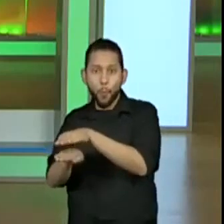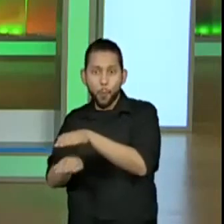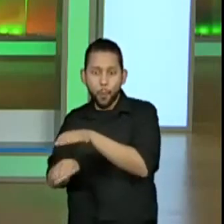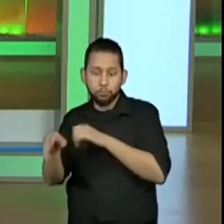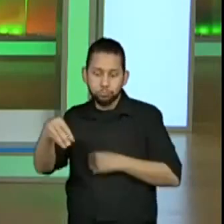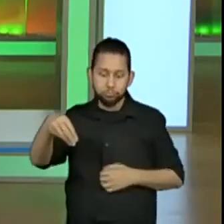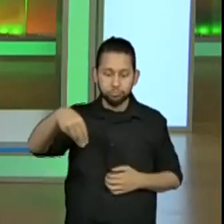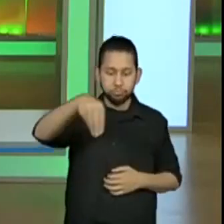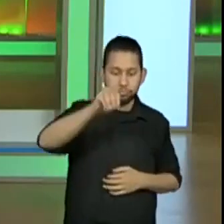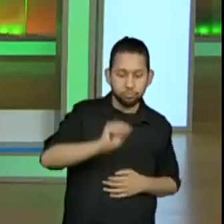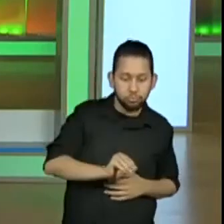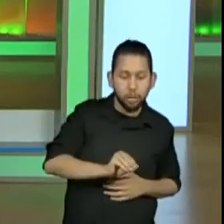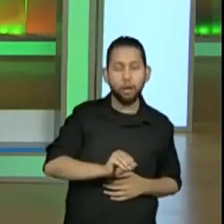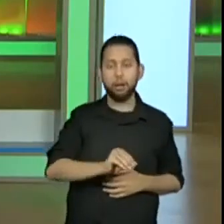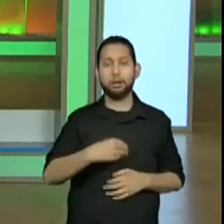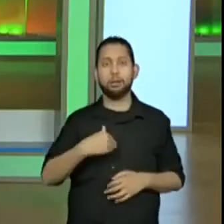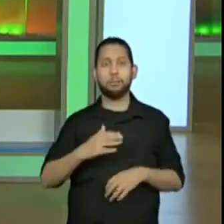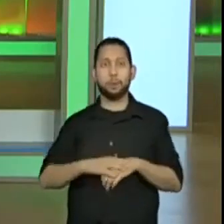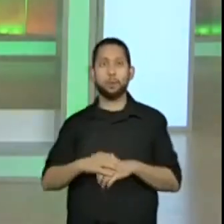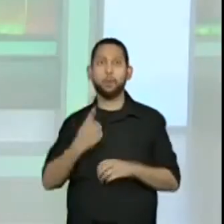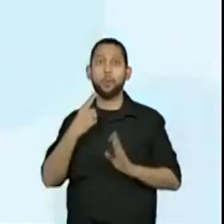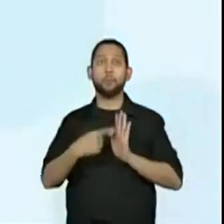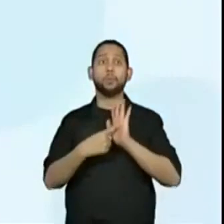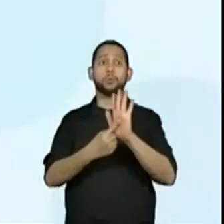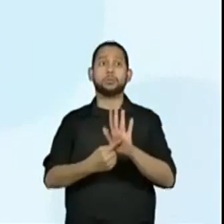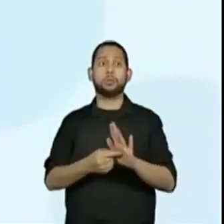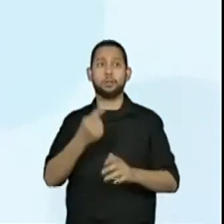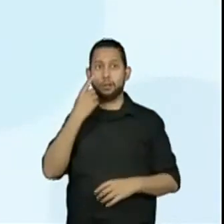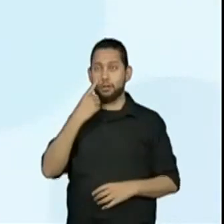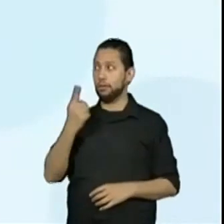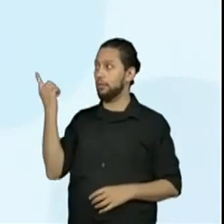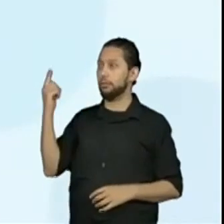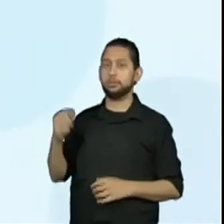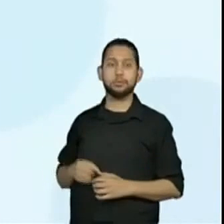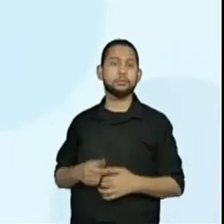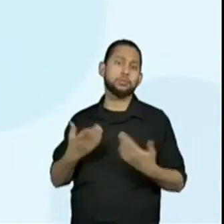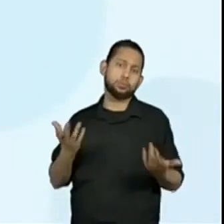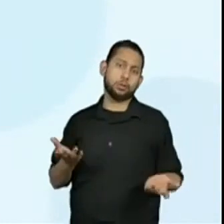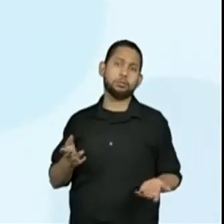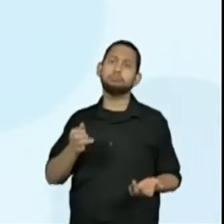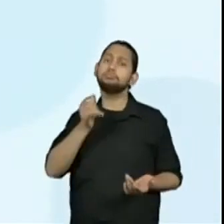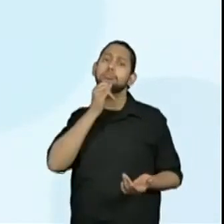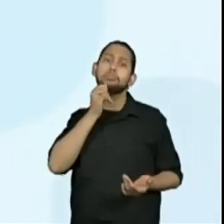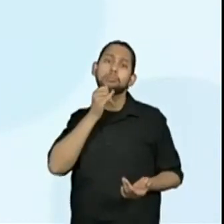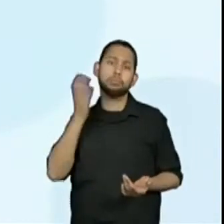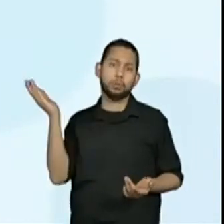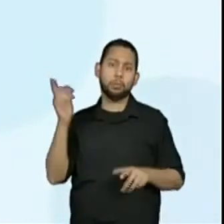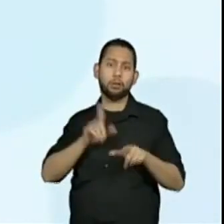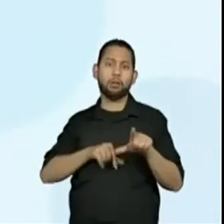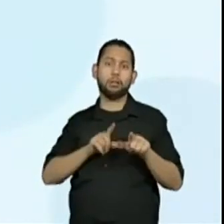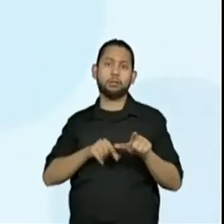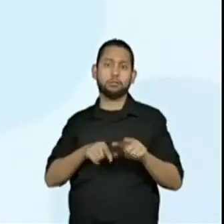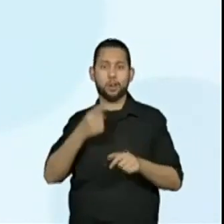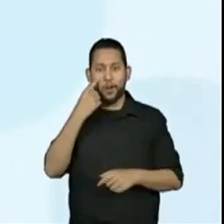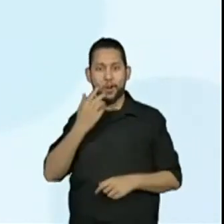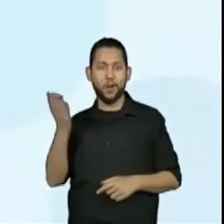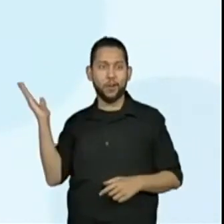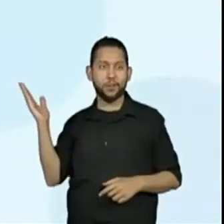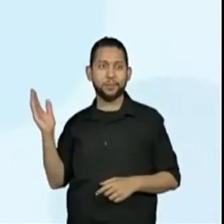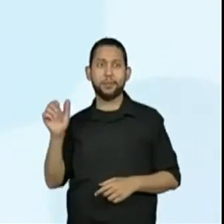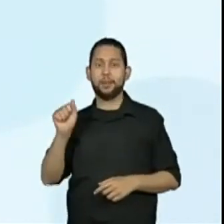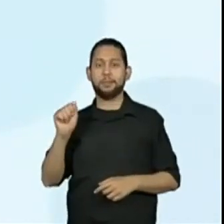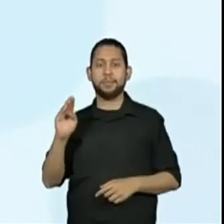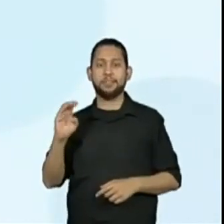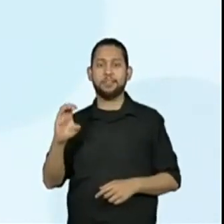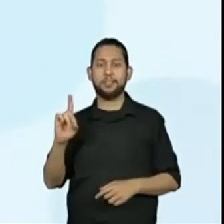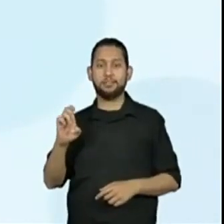eu trouxe alguns... Olha, alguns jogos de tabuleiro que eu mostro, assim, ó, esse aqui é composto por letras, por exemplo. A gente